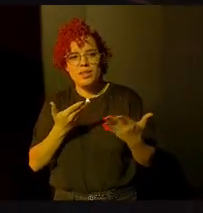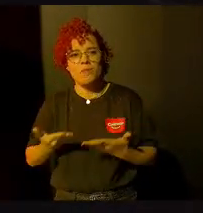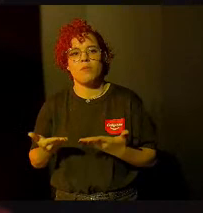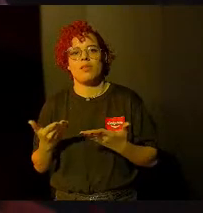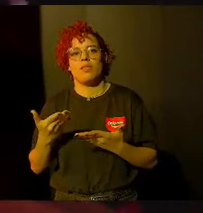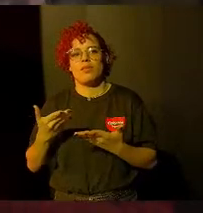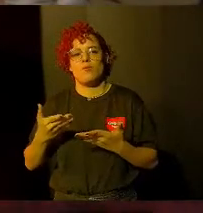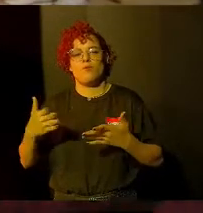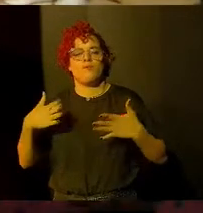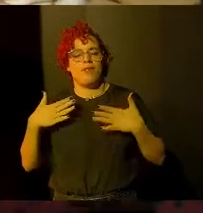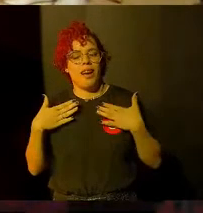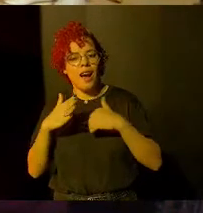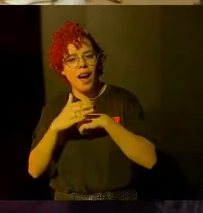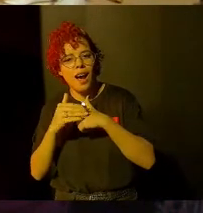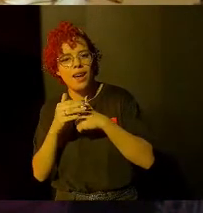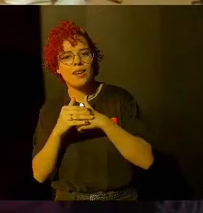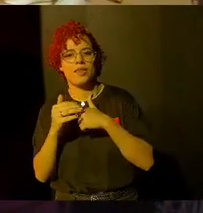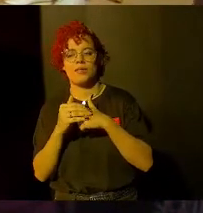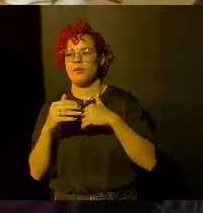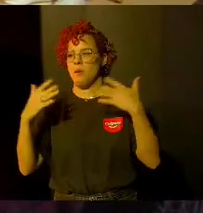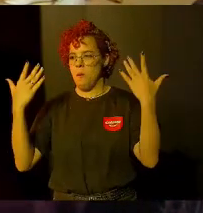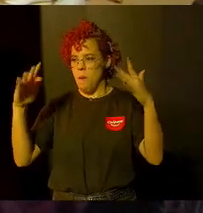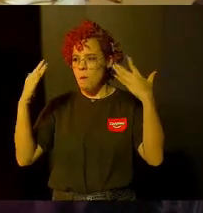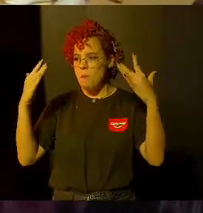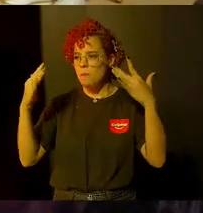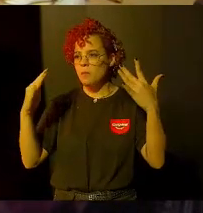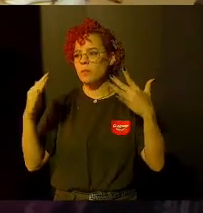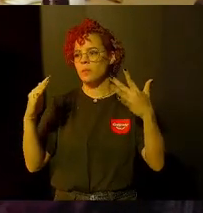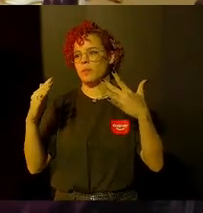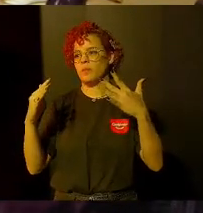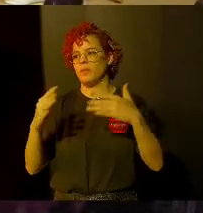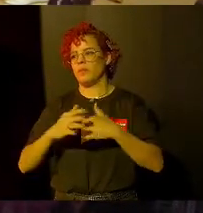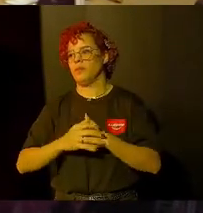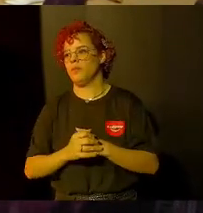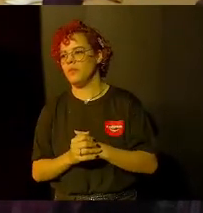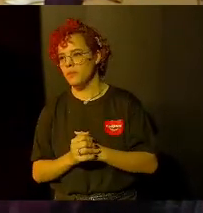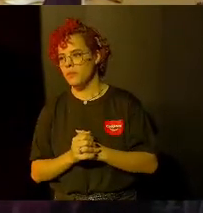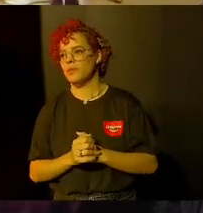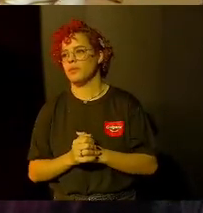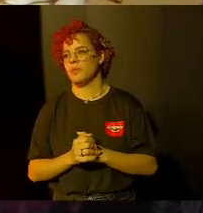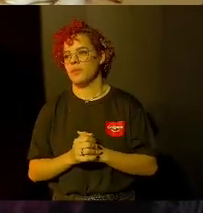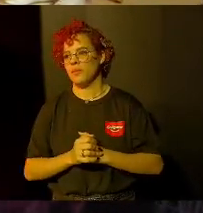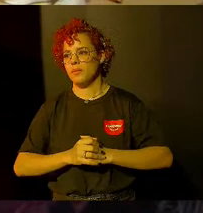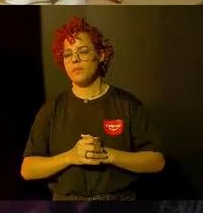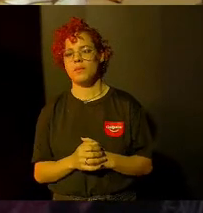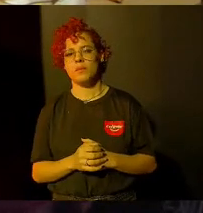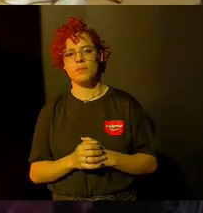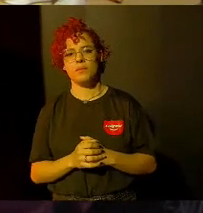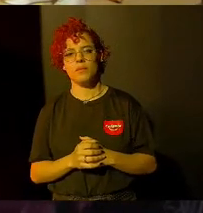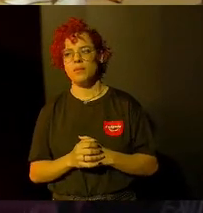entusiasmo João Silvério Trevisan Aline Mota e Felipe charbel